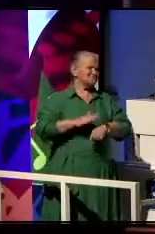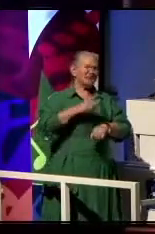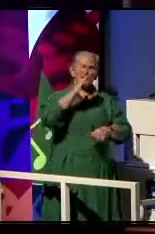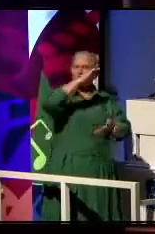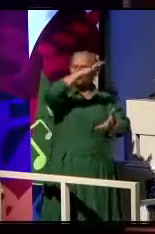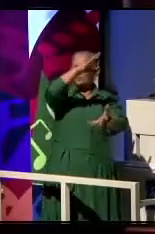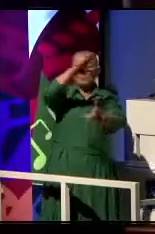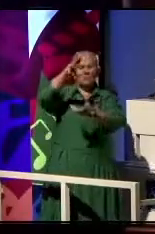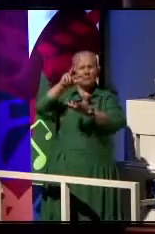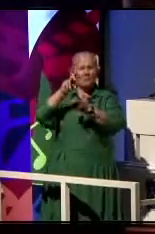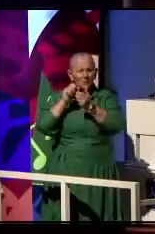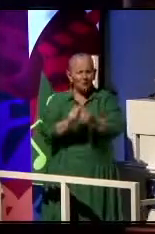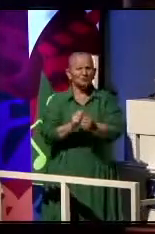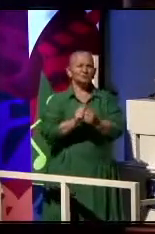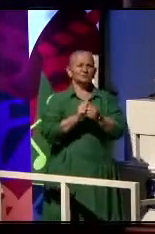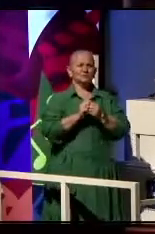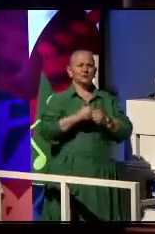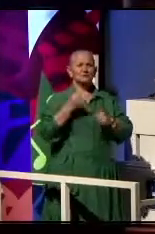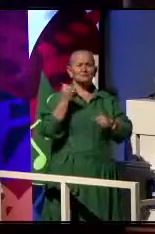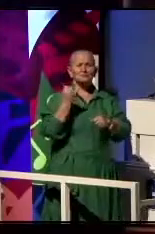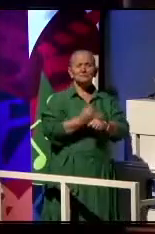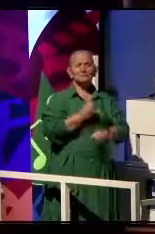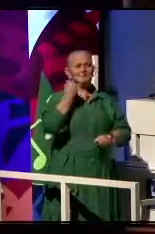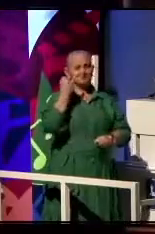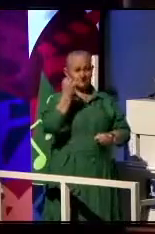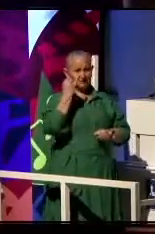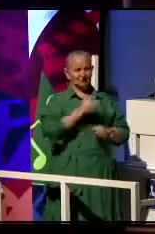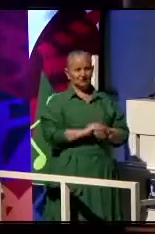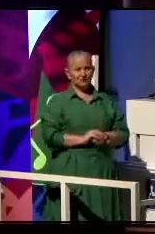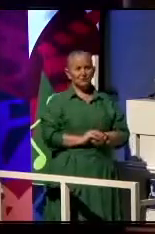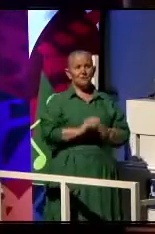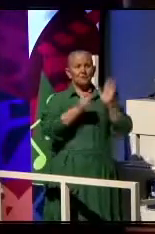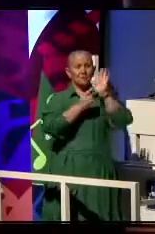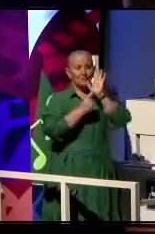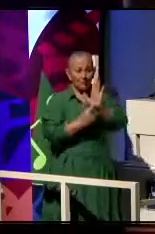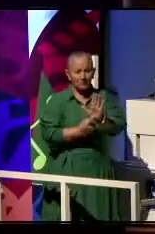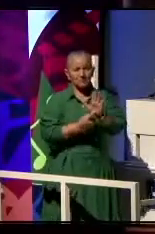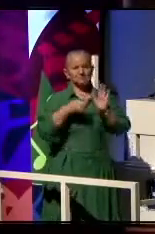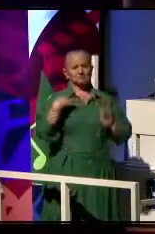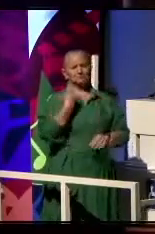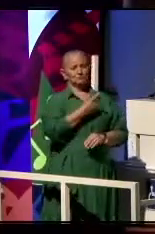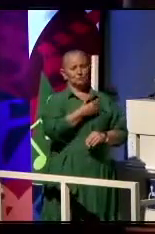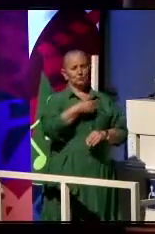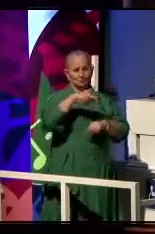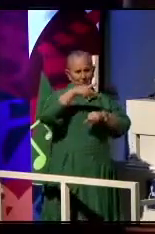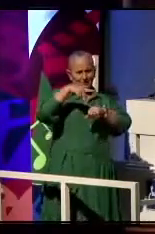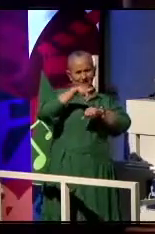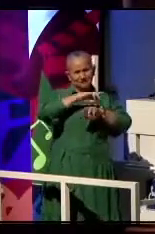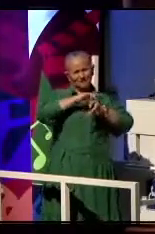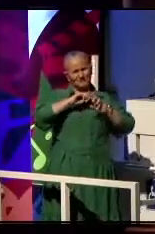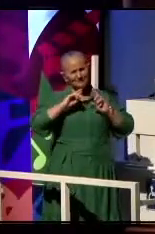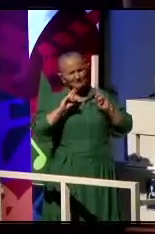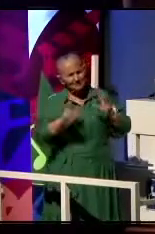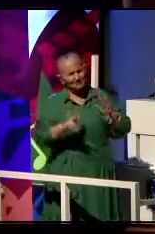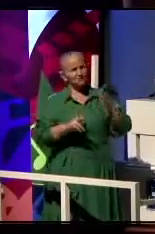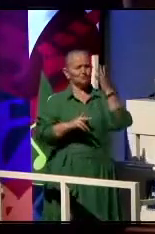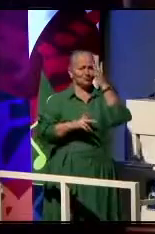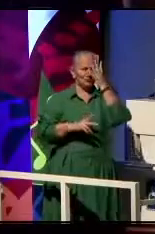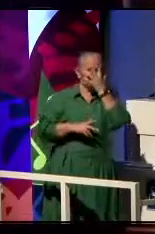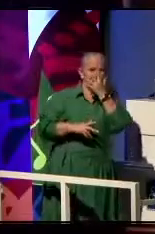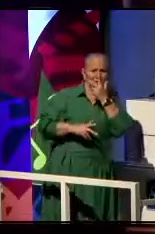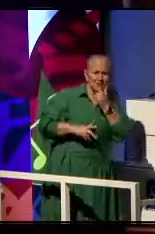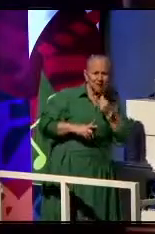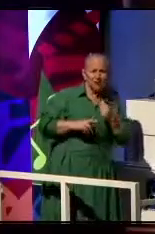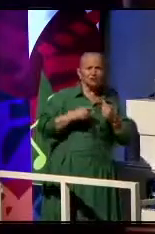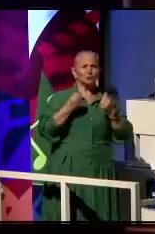coisa. Ela é uma coxa de retalhos que traduz o Brasil, tão diverso, né, tão bonito, com tanta